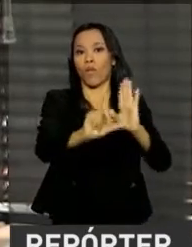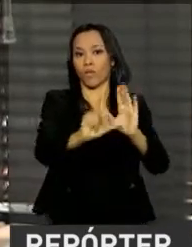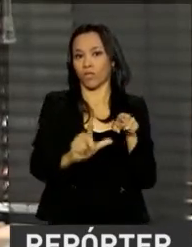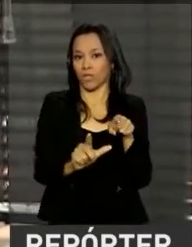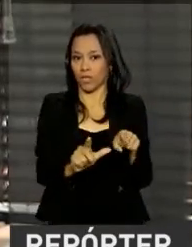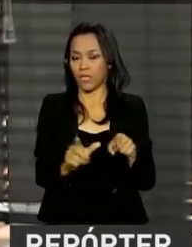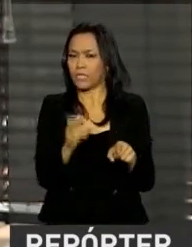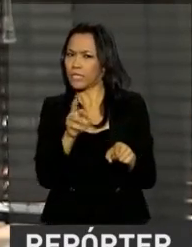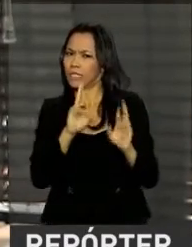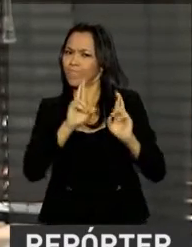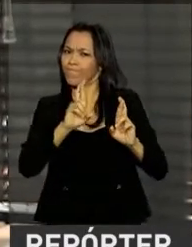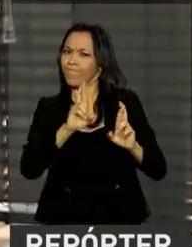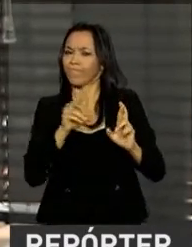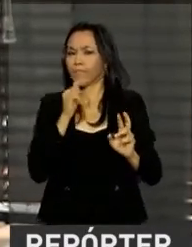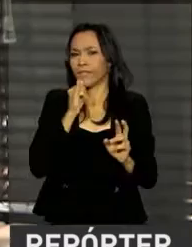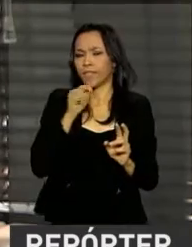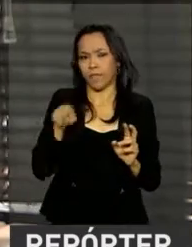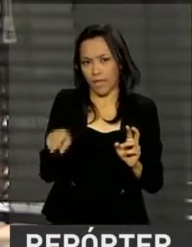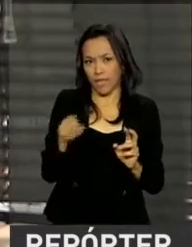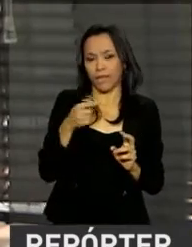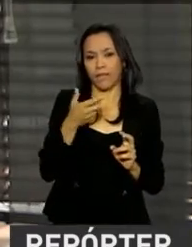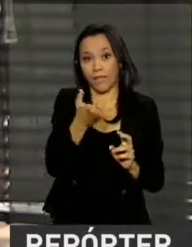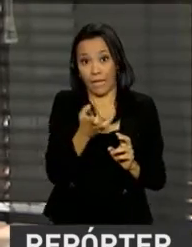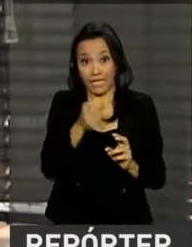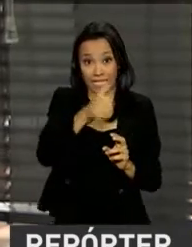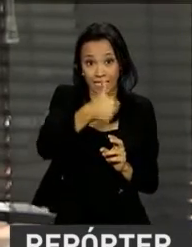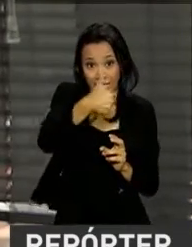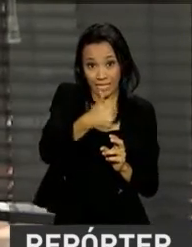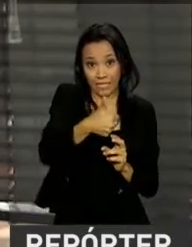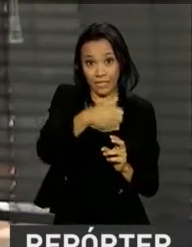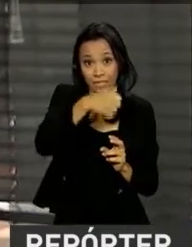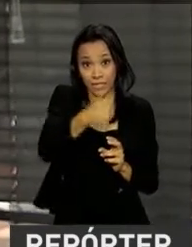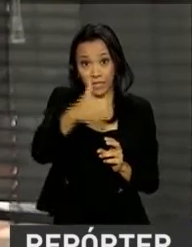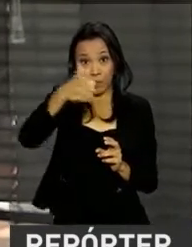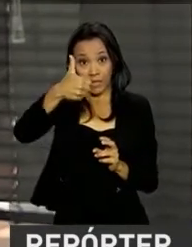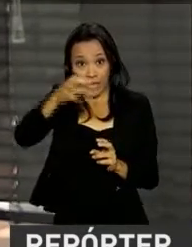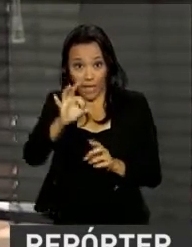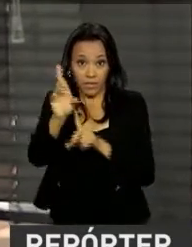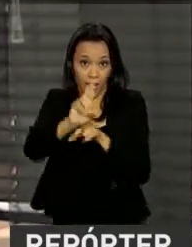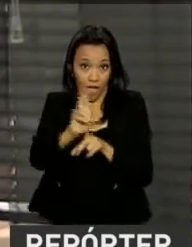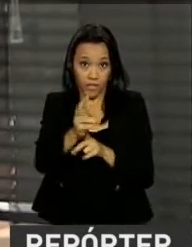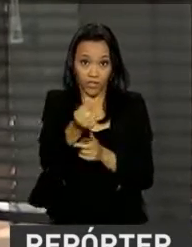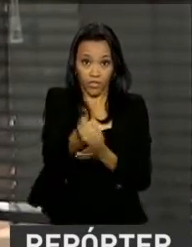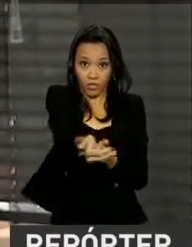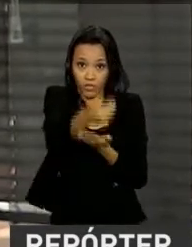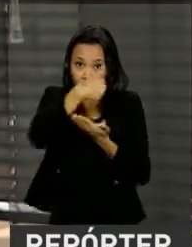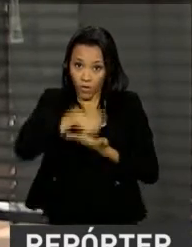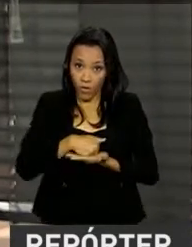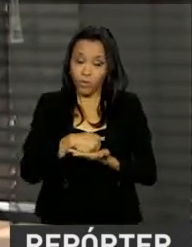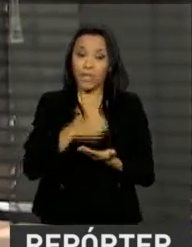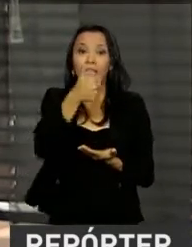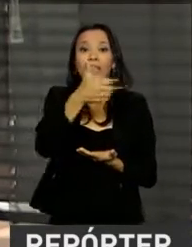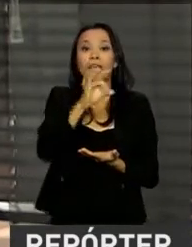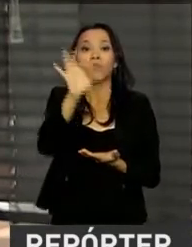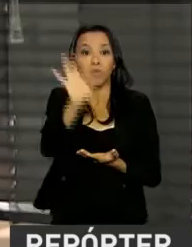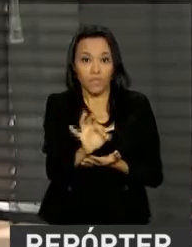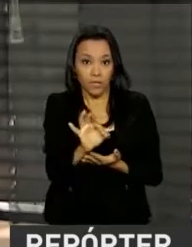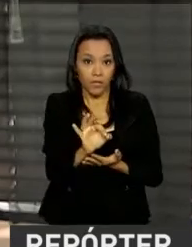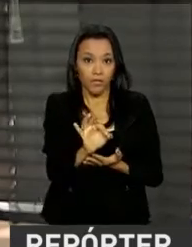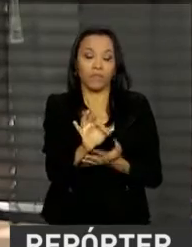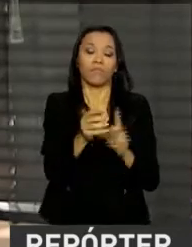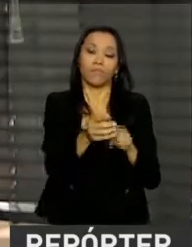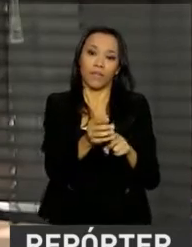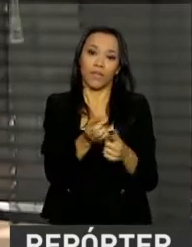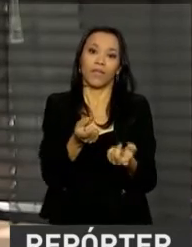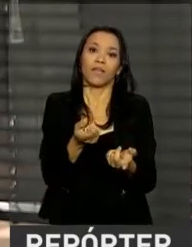se ele tiver a expectativa por exemplo de obter 110 reais ou seja de de volta de retorno 10% do que investiu